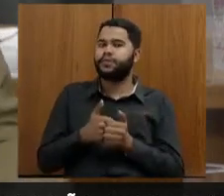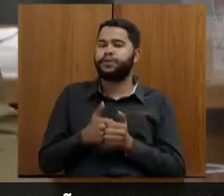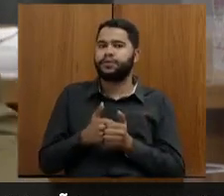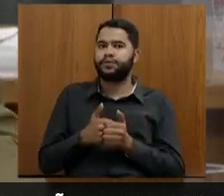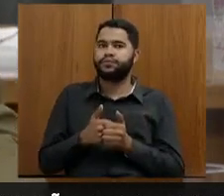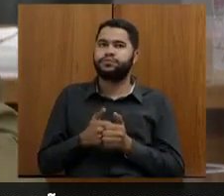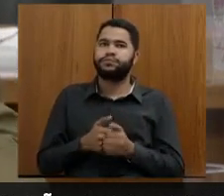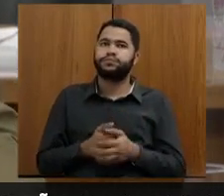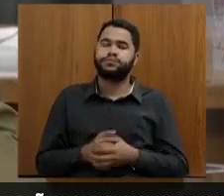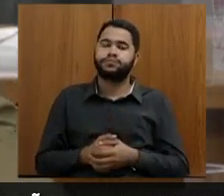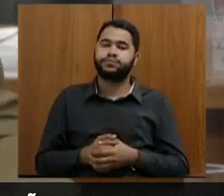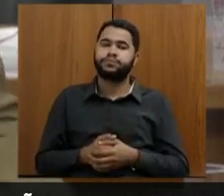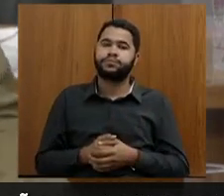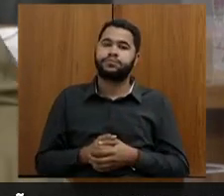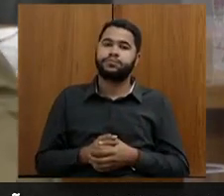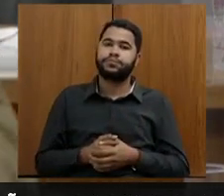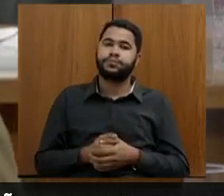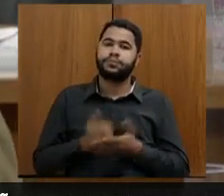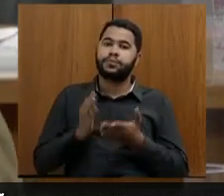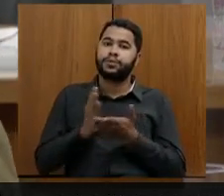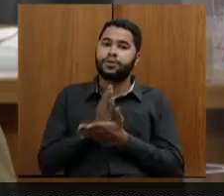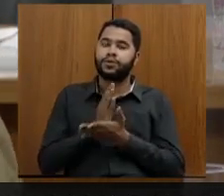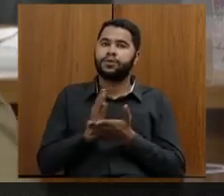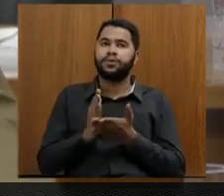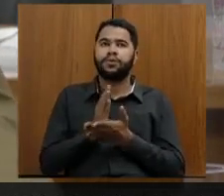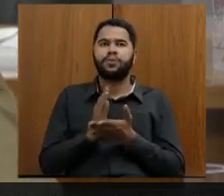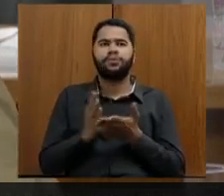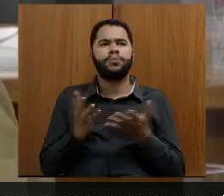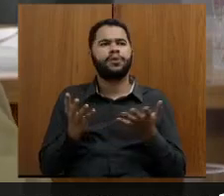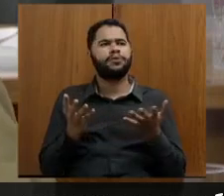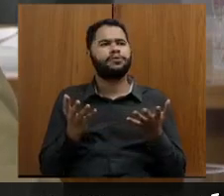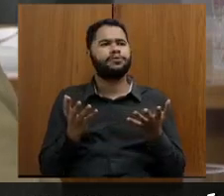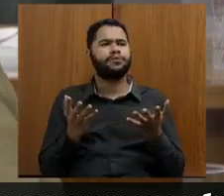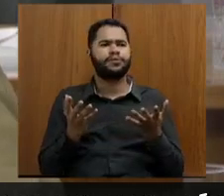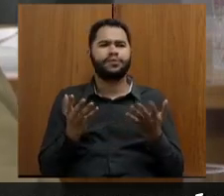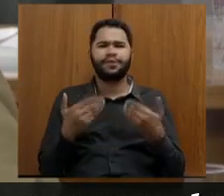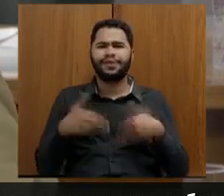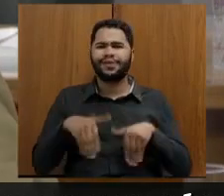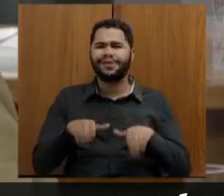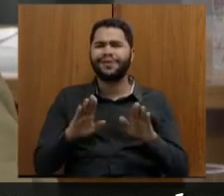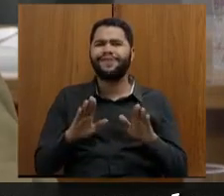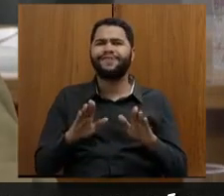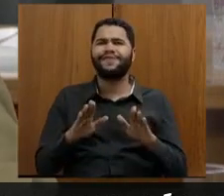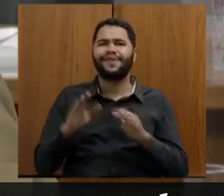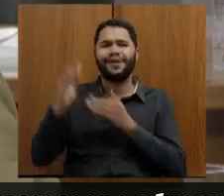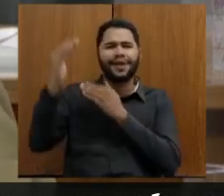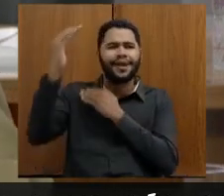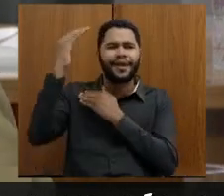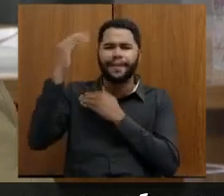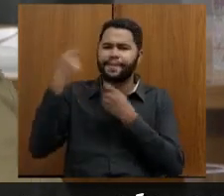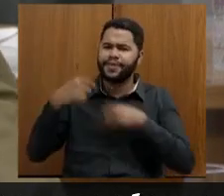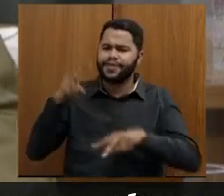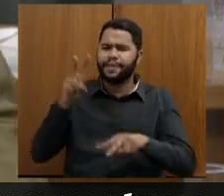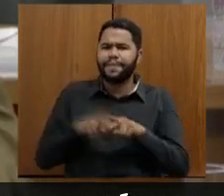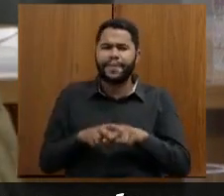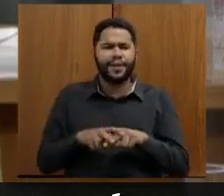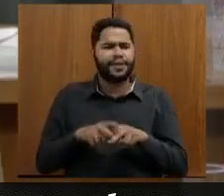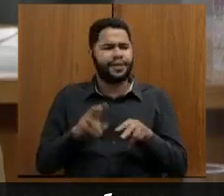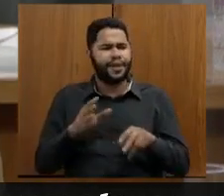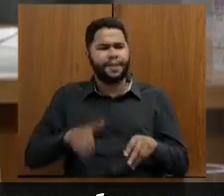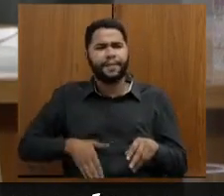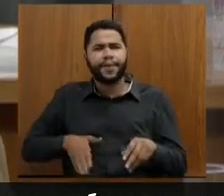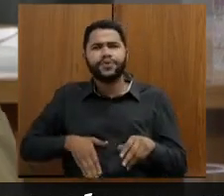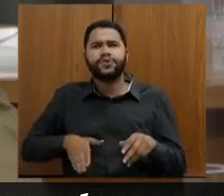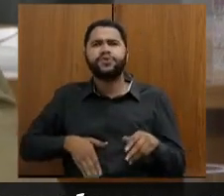é e a gente Em alguns momentos alguns facinho Comandante mas vai entregar a cesta básica e nós estamos que prenderá bandido Comandante